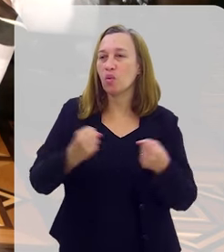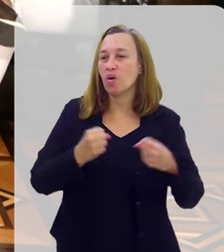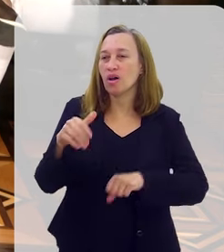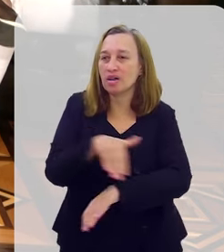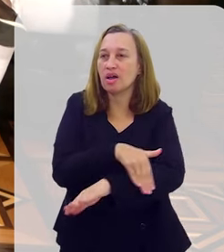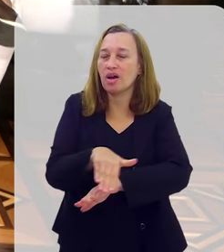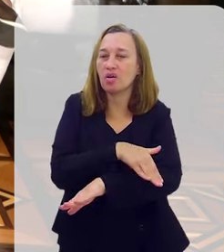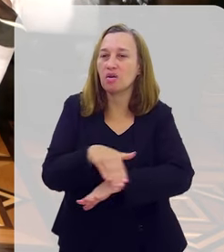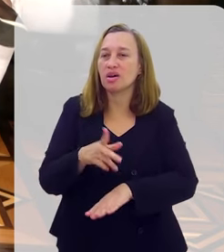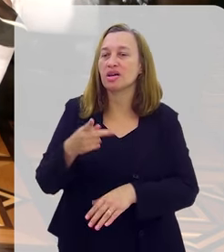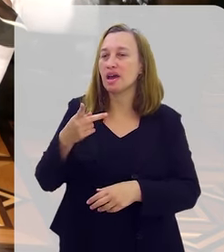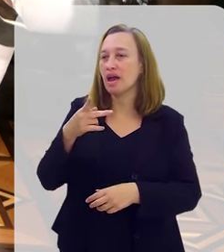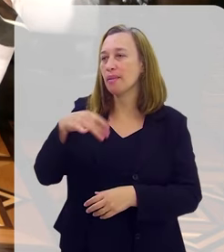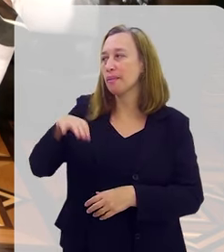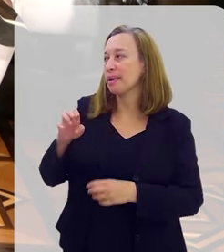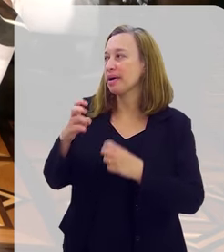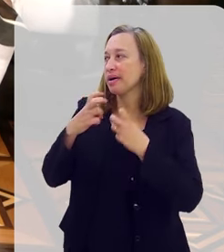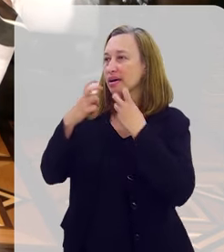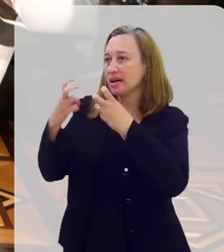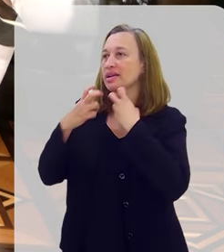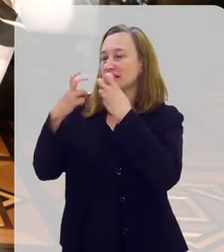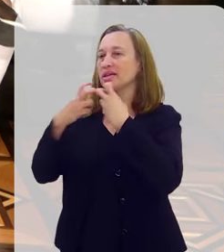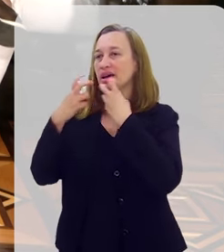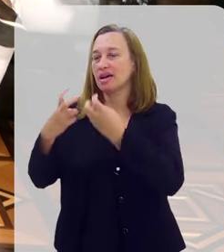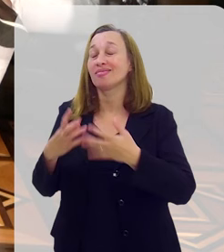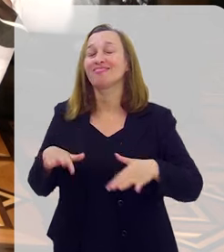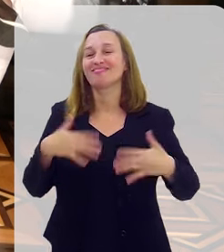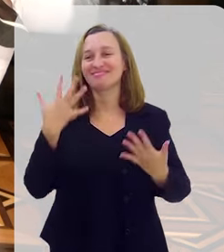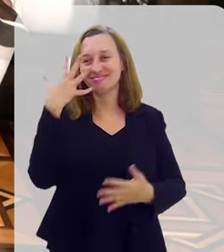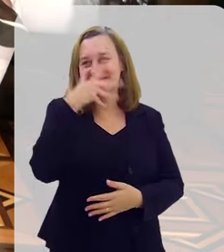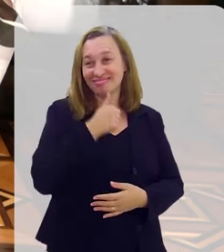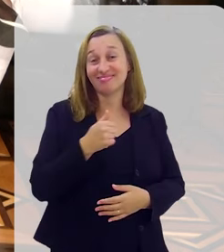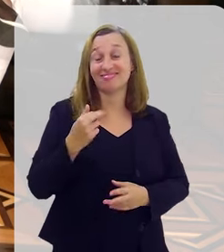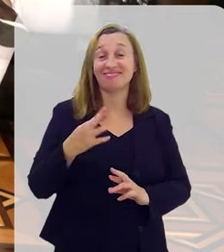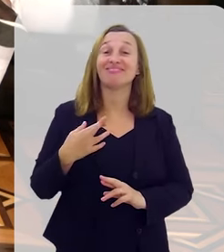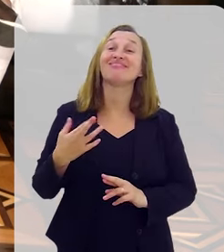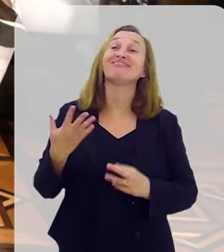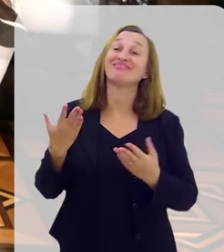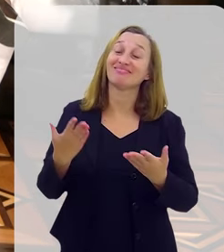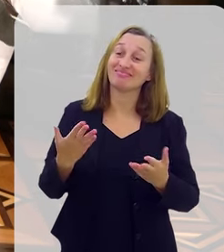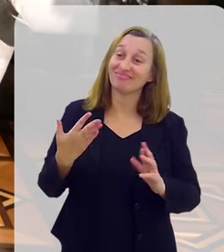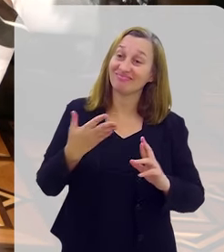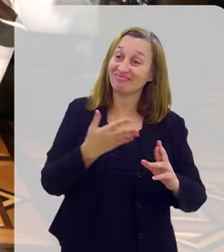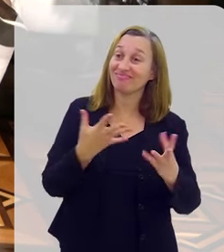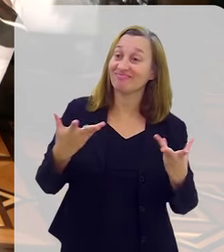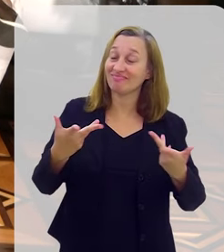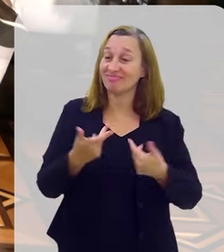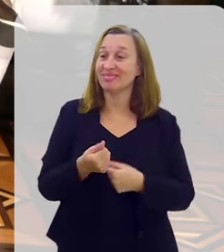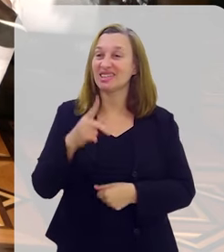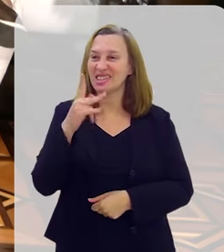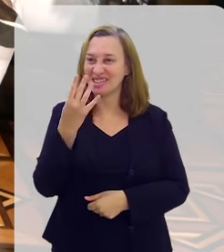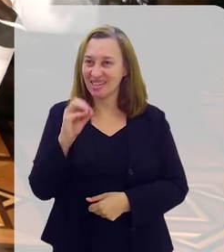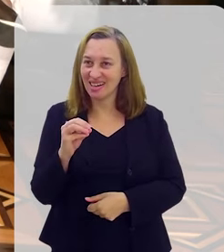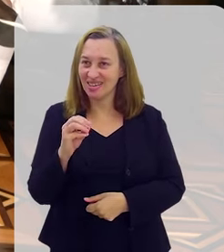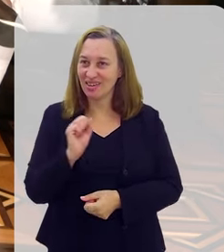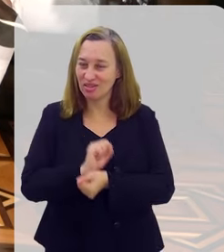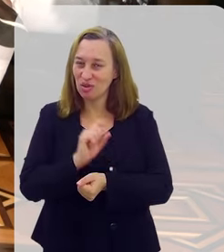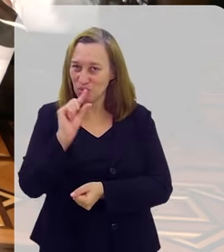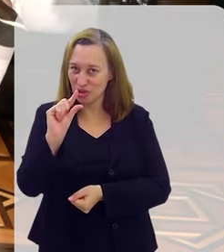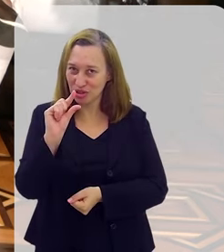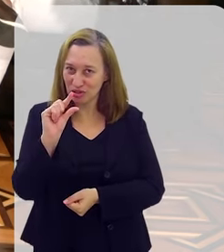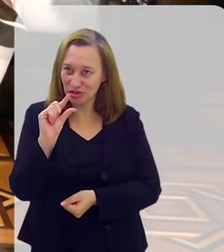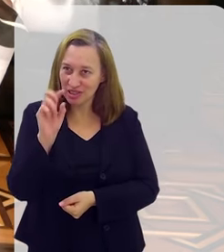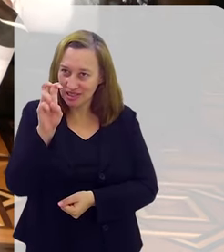na rua e a mãe dele, Iago Cleiton. É coisa linda, mas ele é uma revelação maravilhosa. Iago, Espera aí